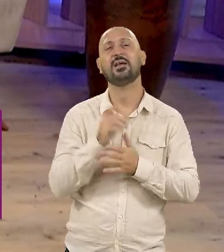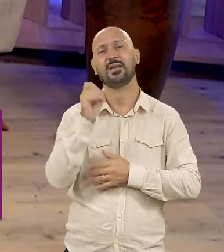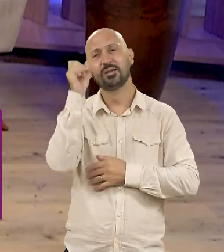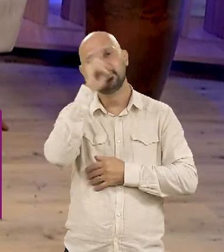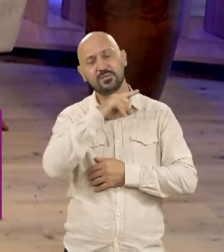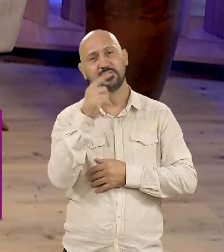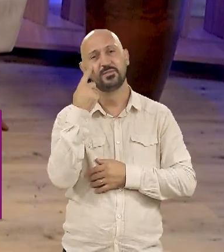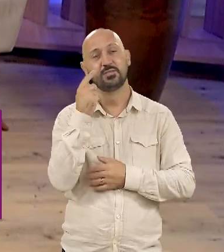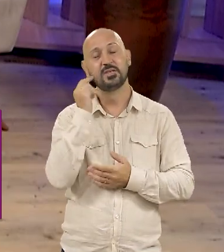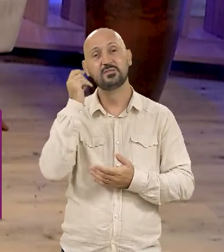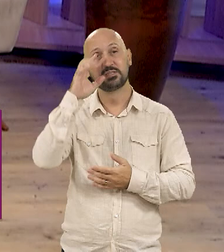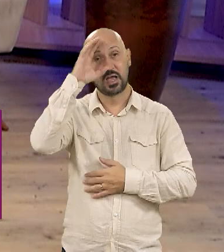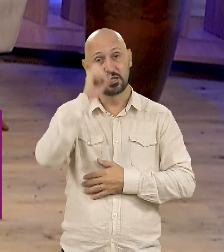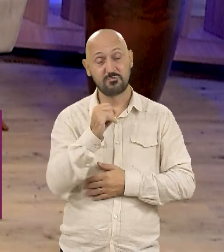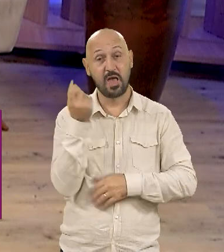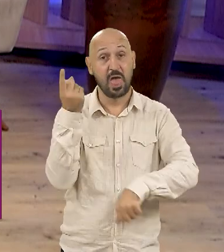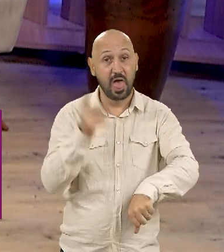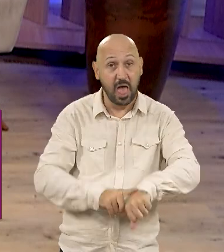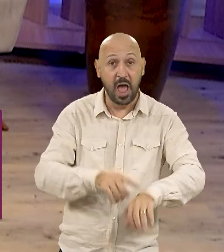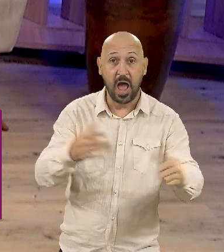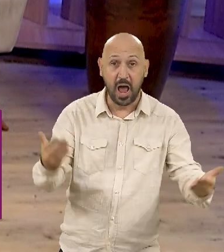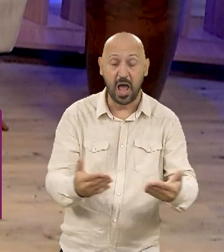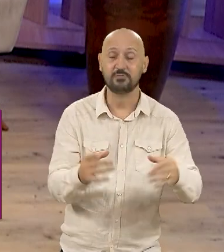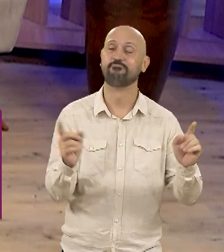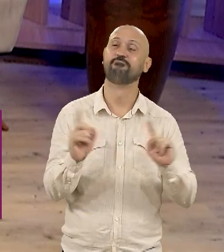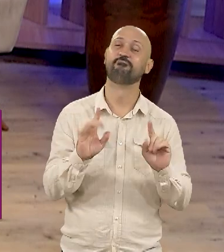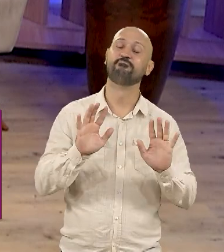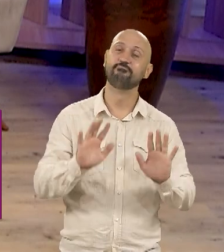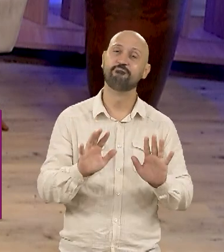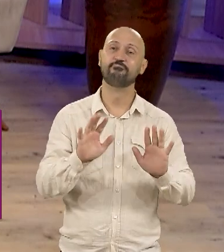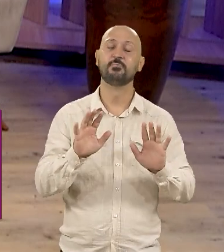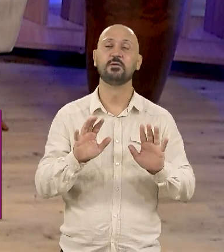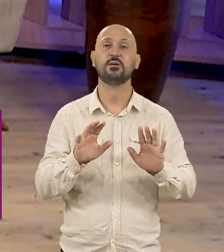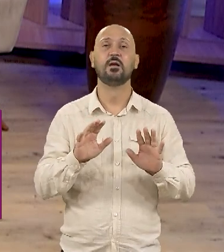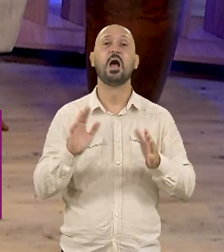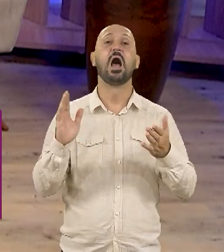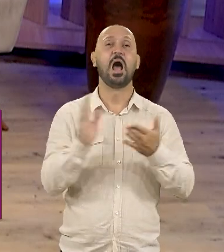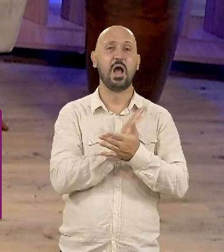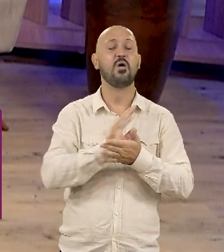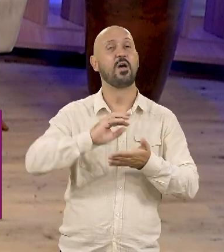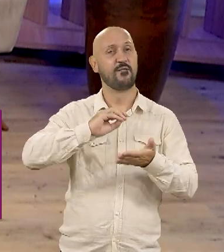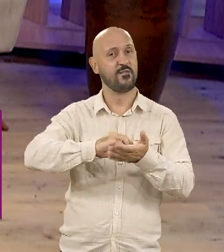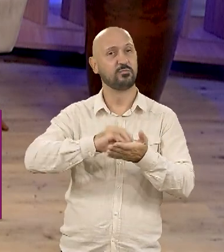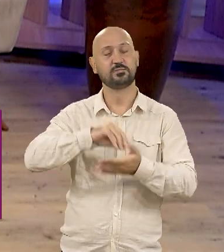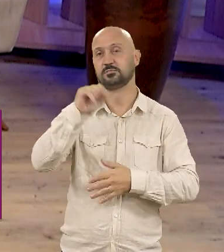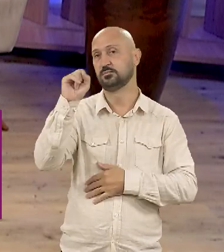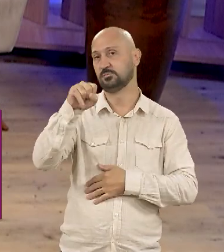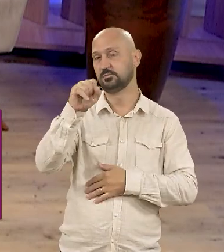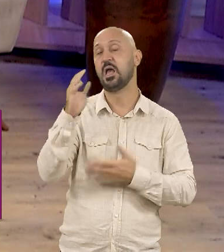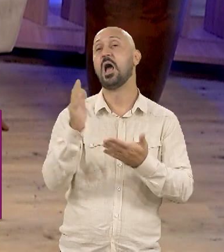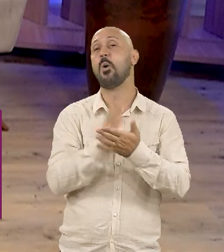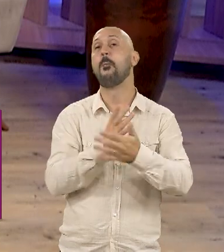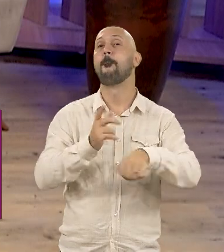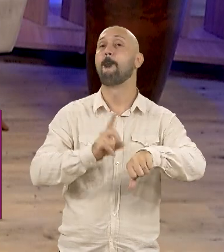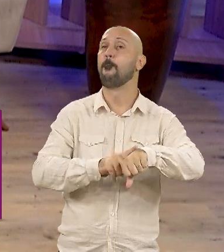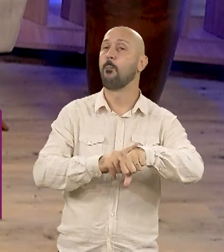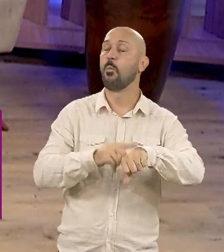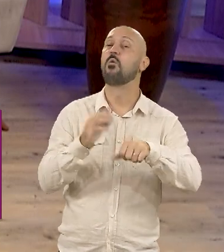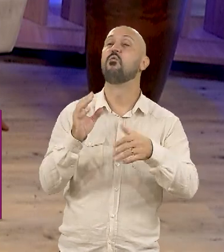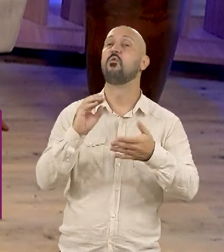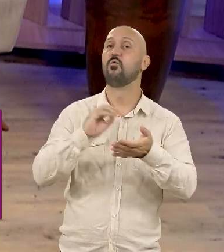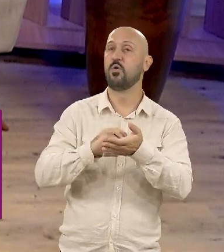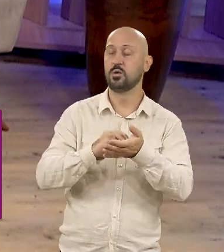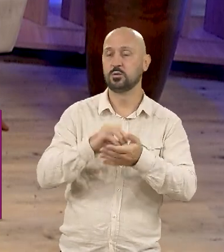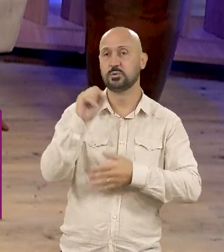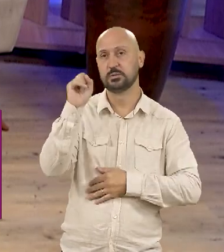Mas algo está faltando, né? Em algum momento algo está faltando ali para esse indivíduo, né? A gente